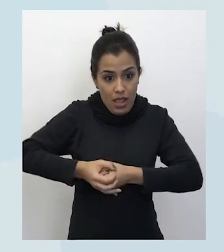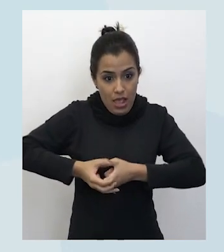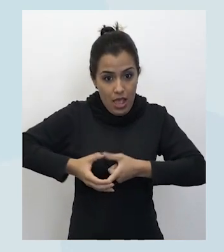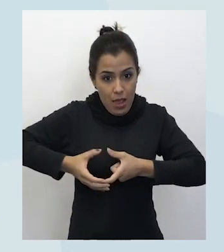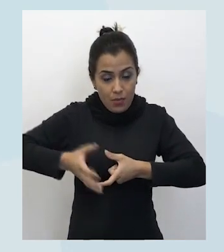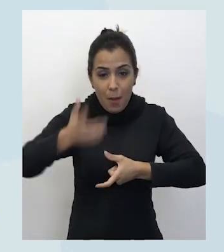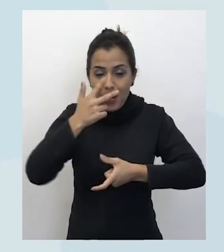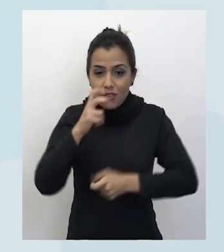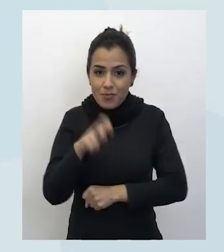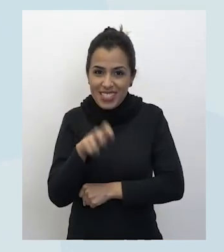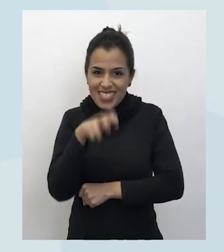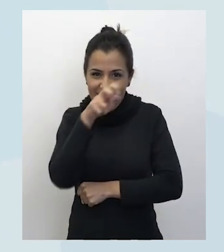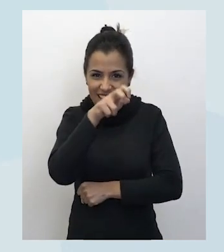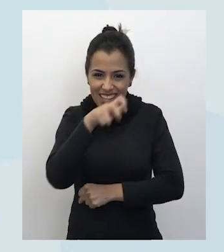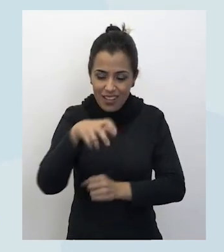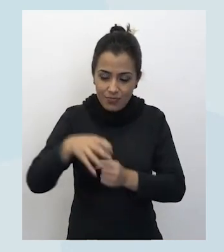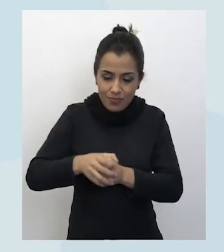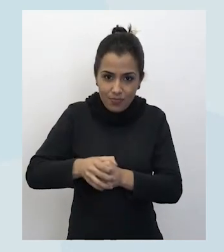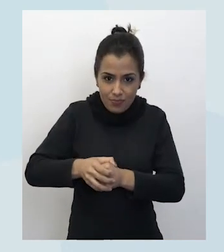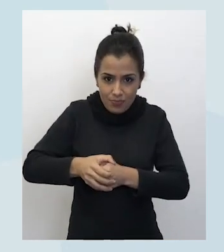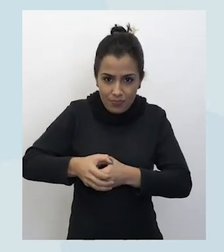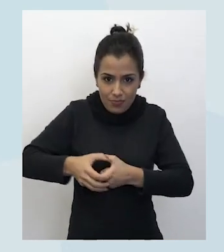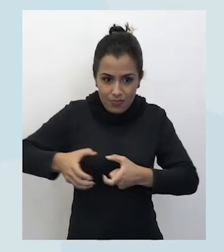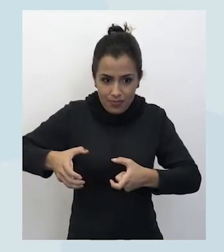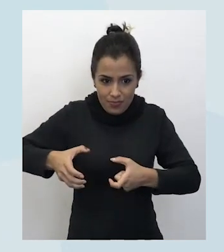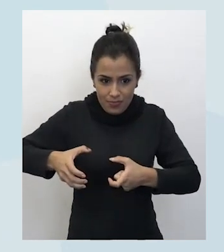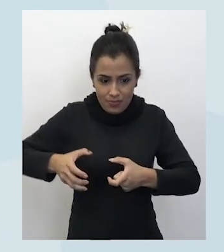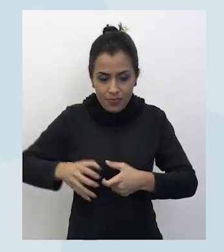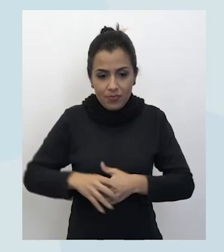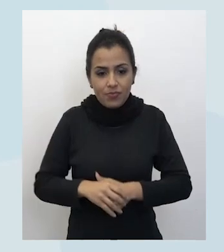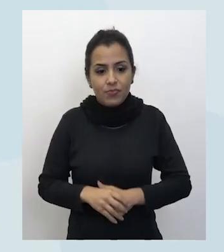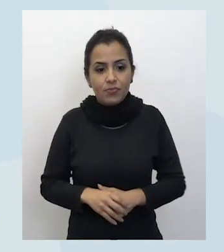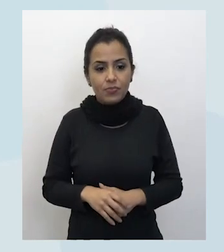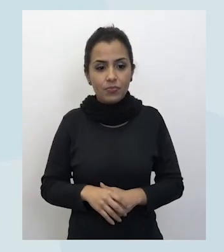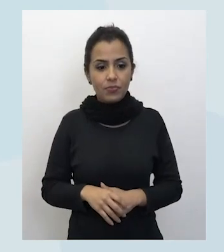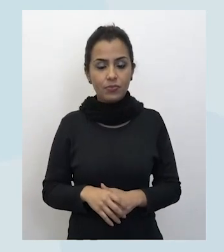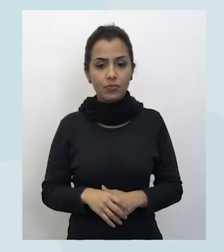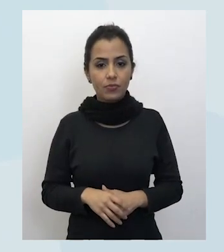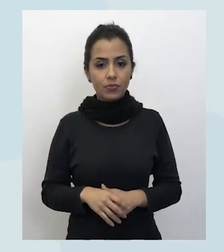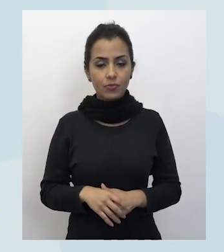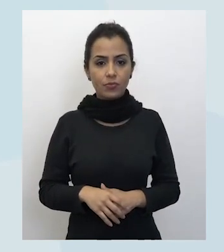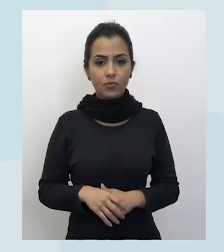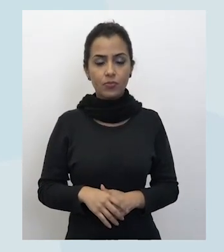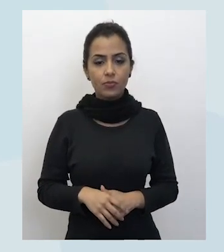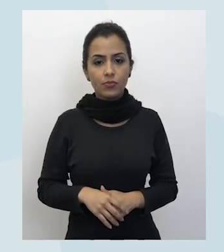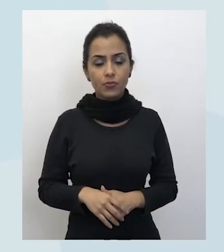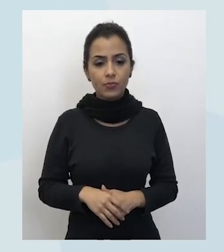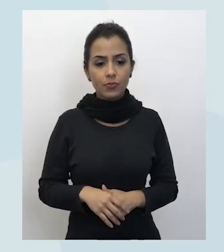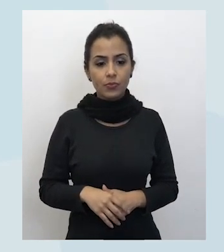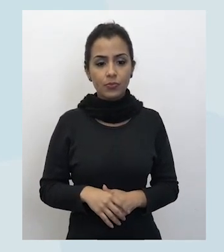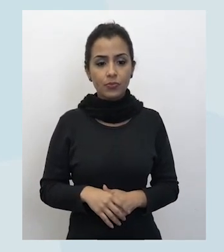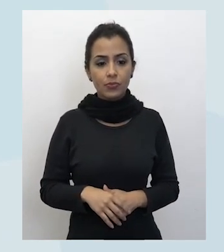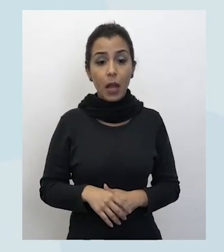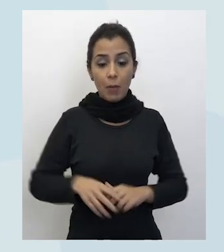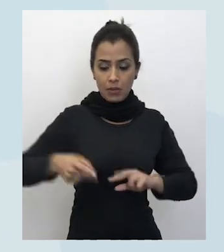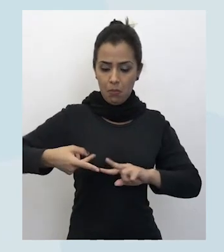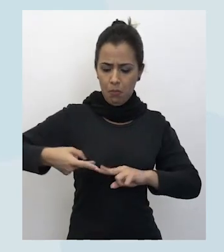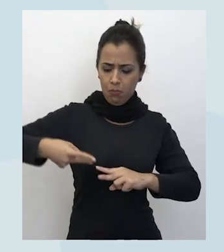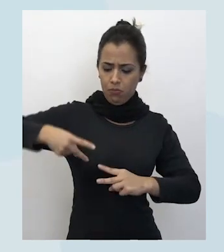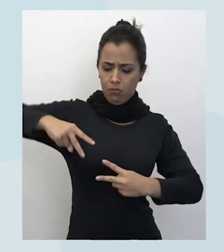escadinha, né? E é uma escadinha retorcida, tá bom? E por que ela é escadinha